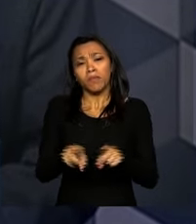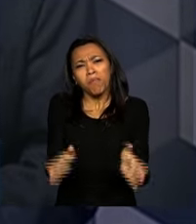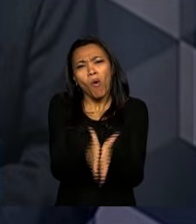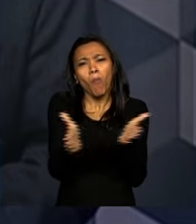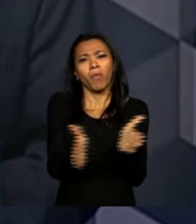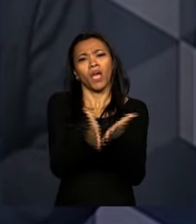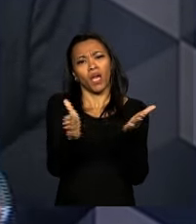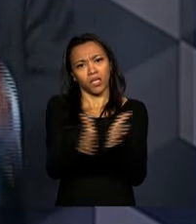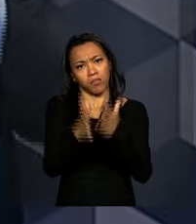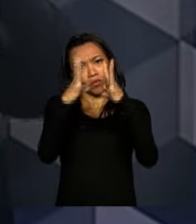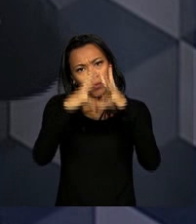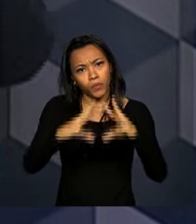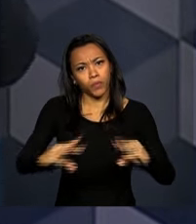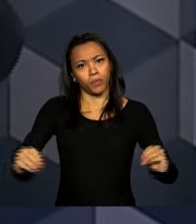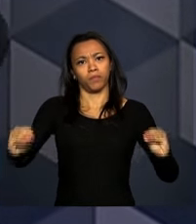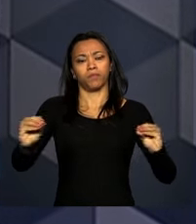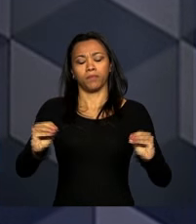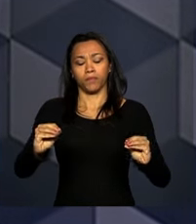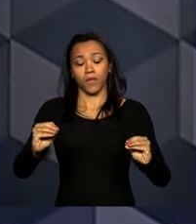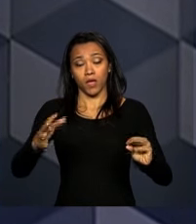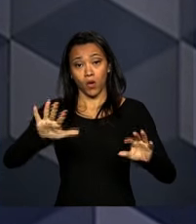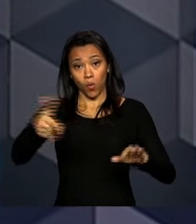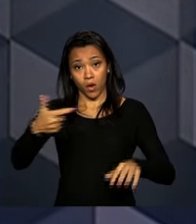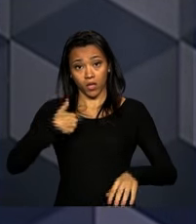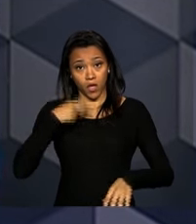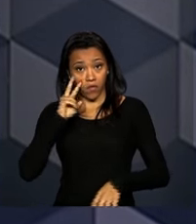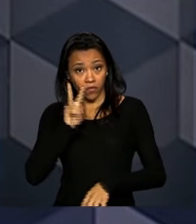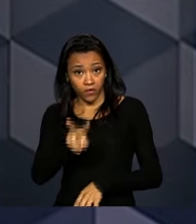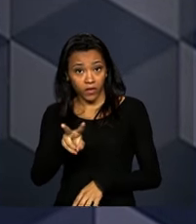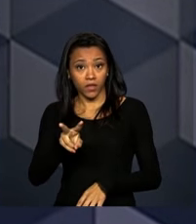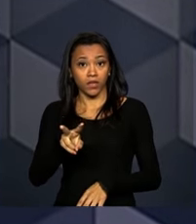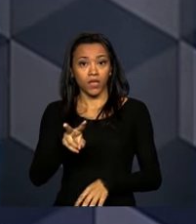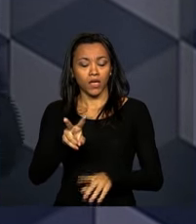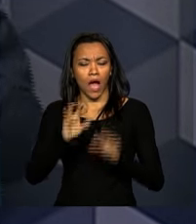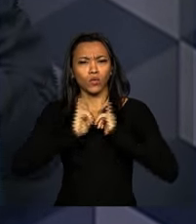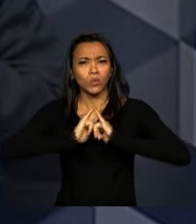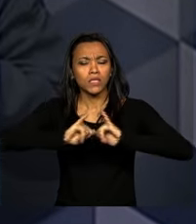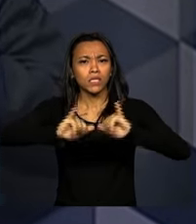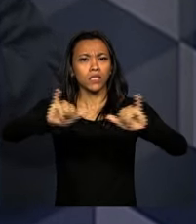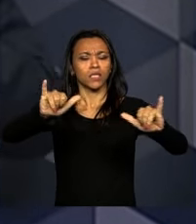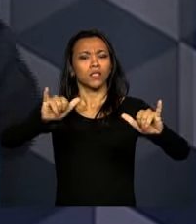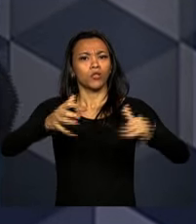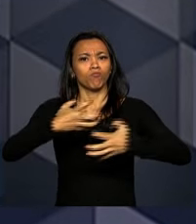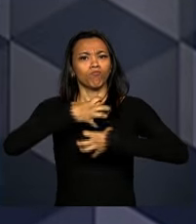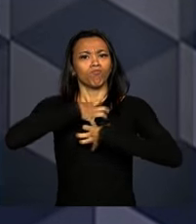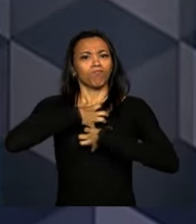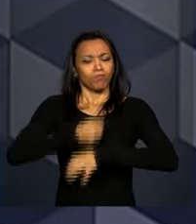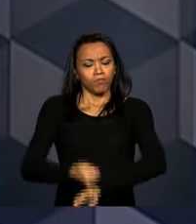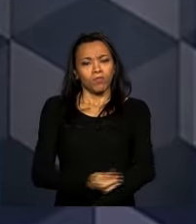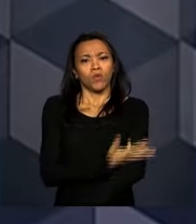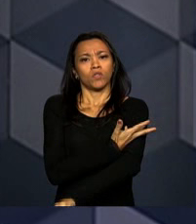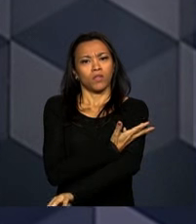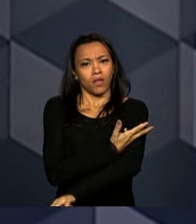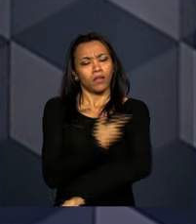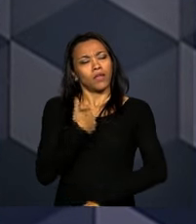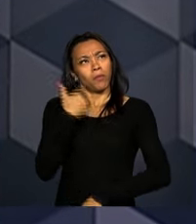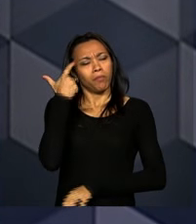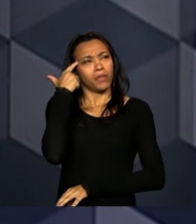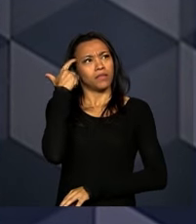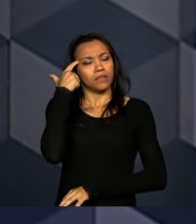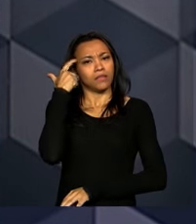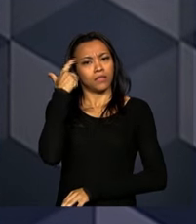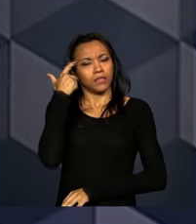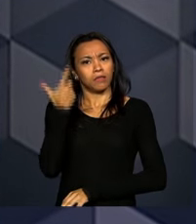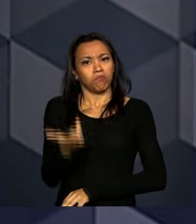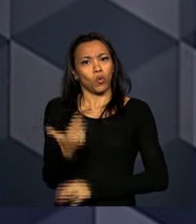Eu confesso que quando vi e ouvi a notícia, eu me tomei de uma grande emoção e pensei comigo, o